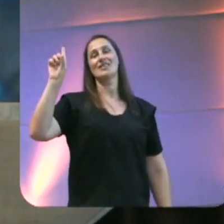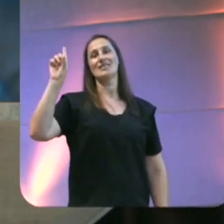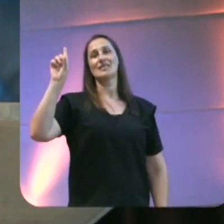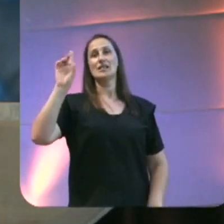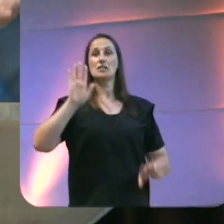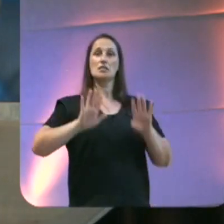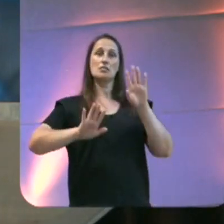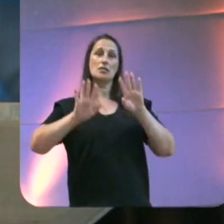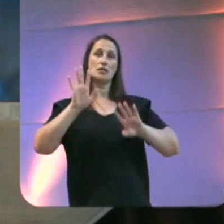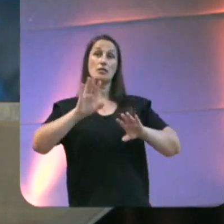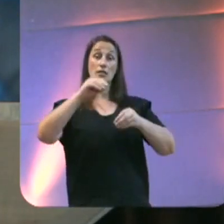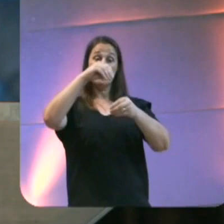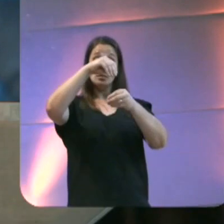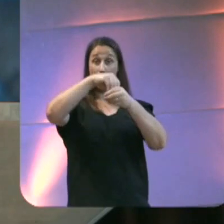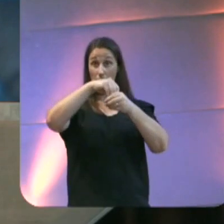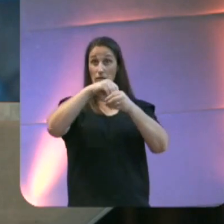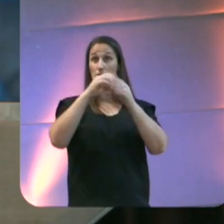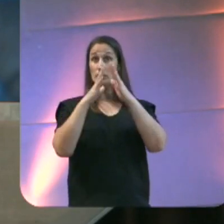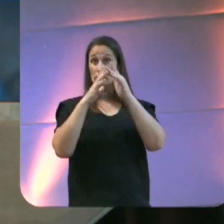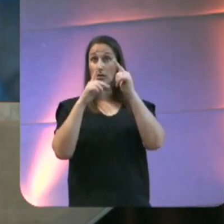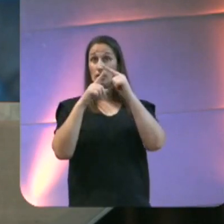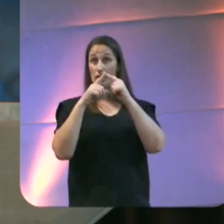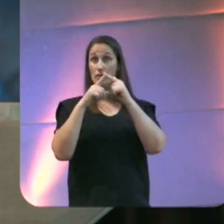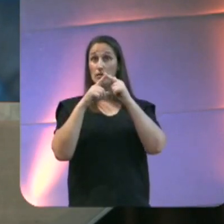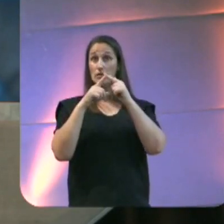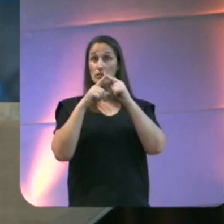E às vezes estão dentro da igreja.